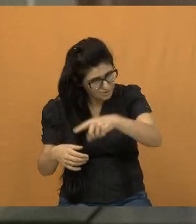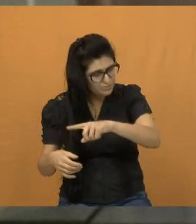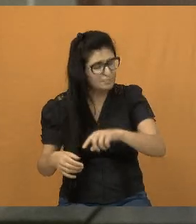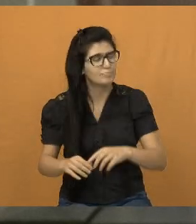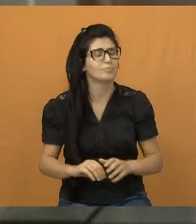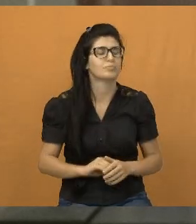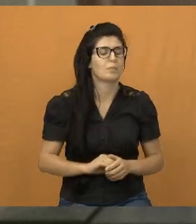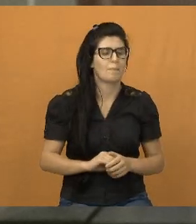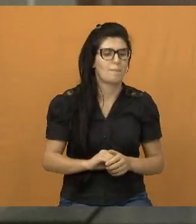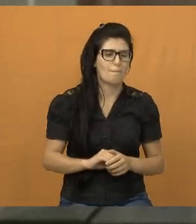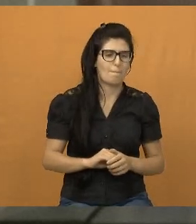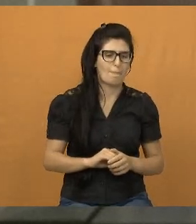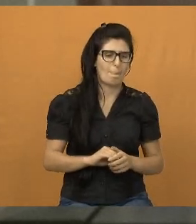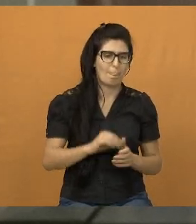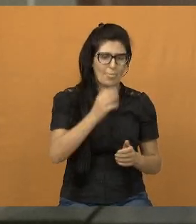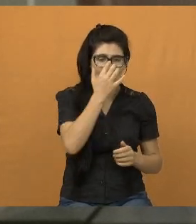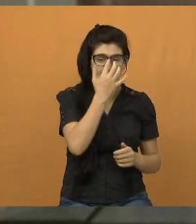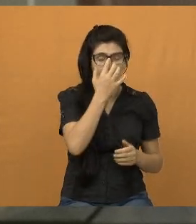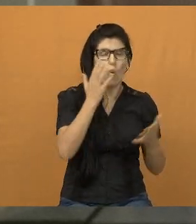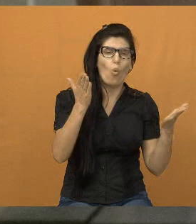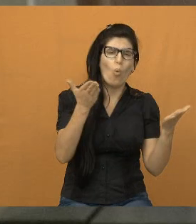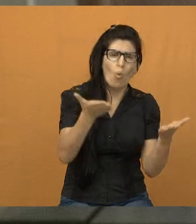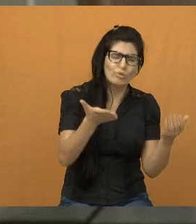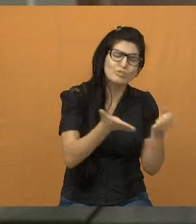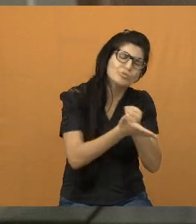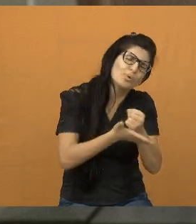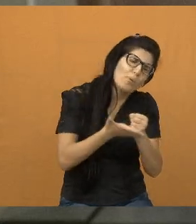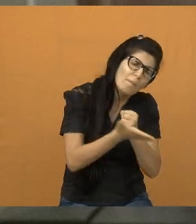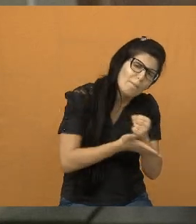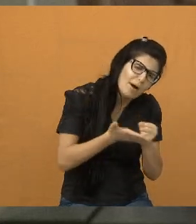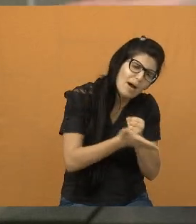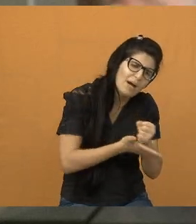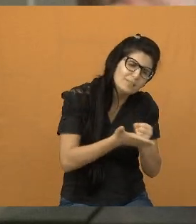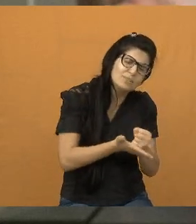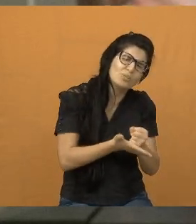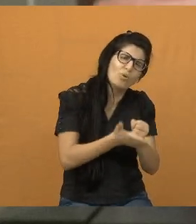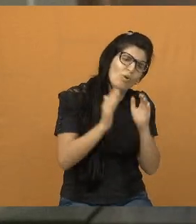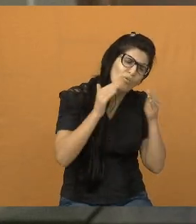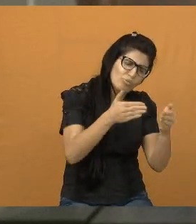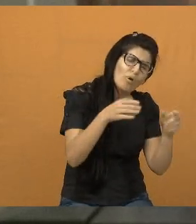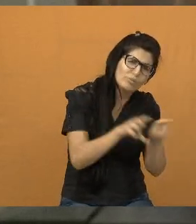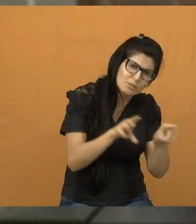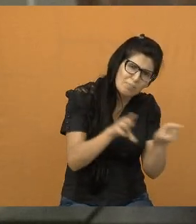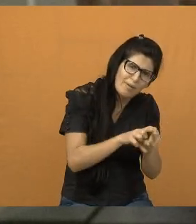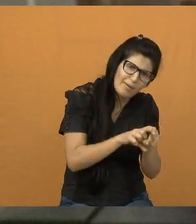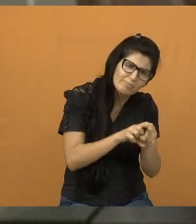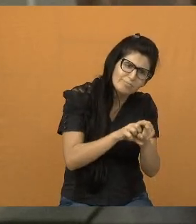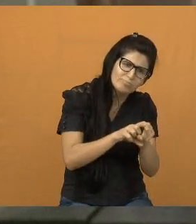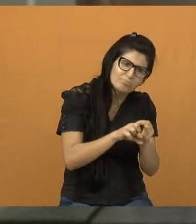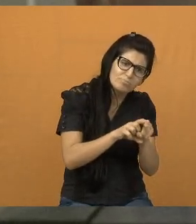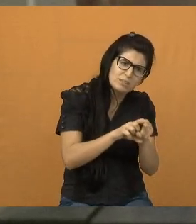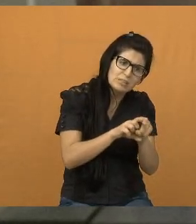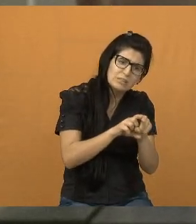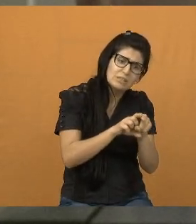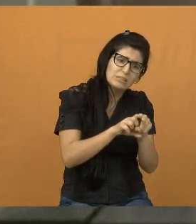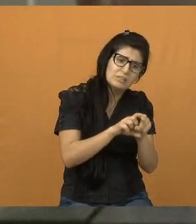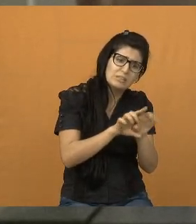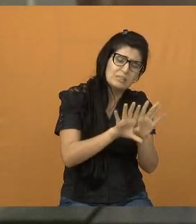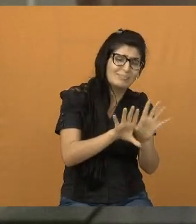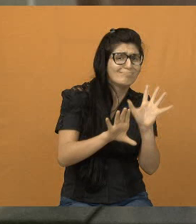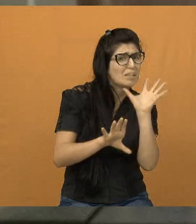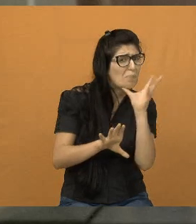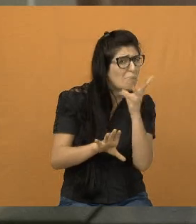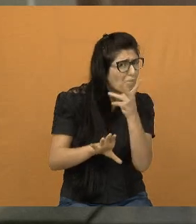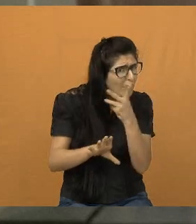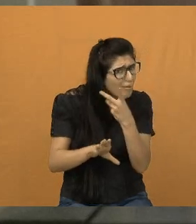essa oferta na atenção básica para que esse acompanhamento também seja longitudinal, né?